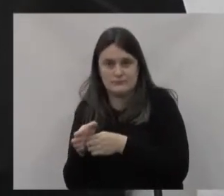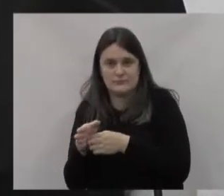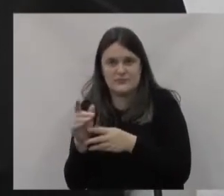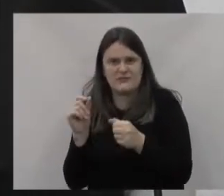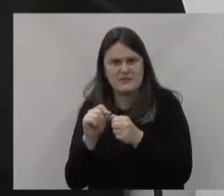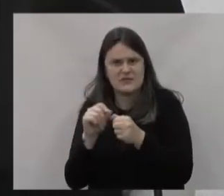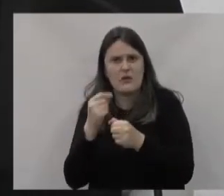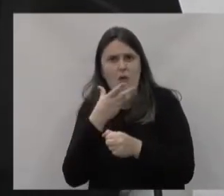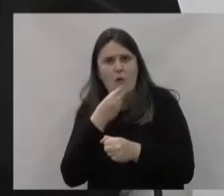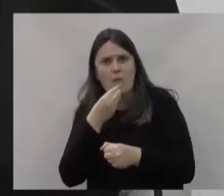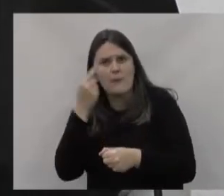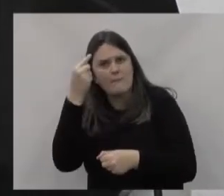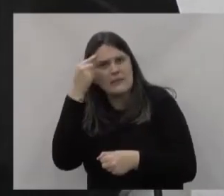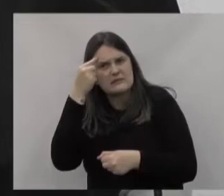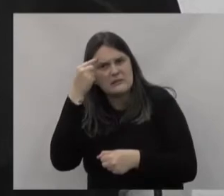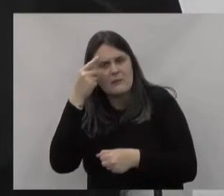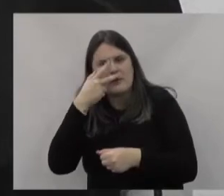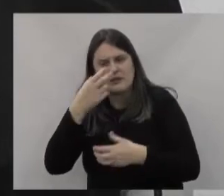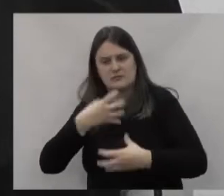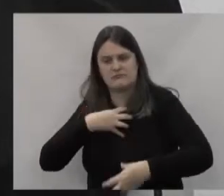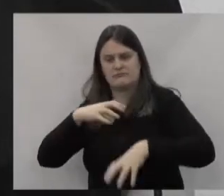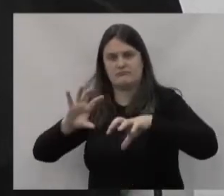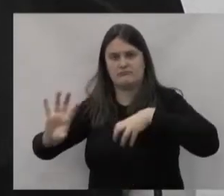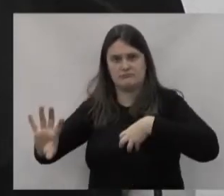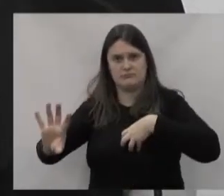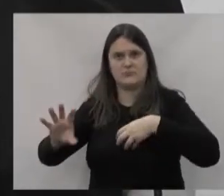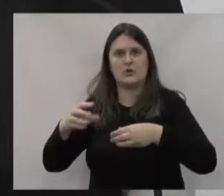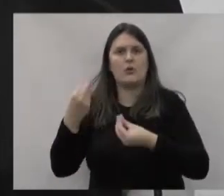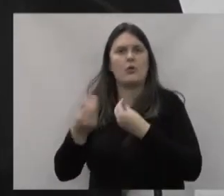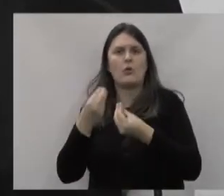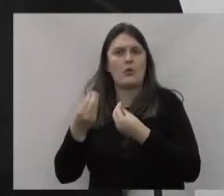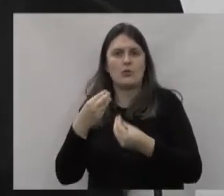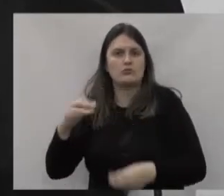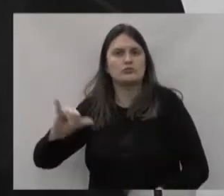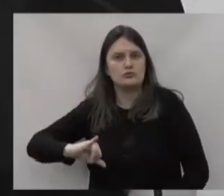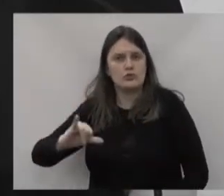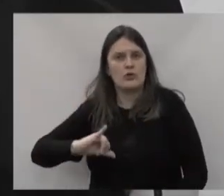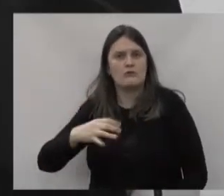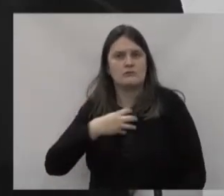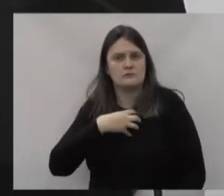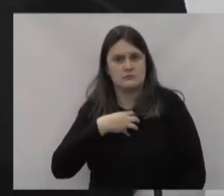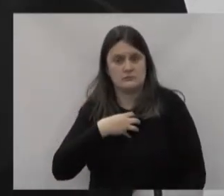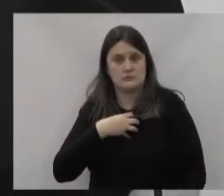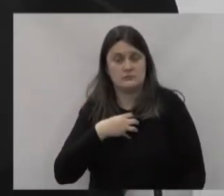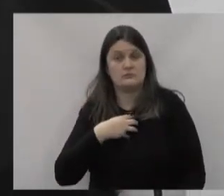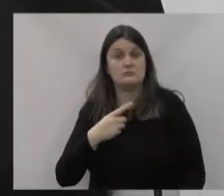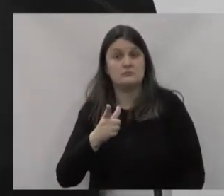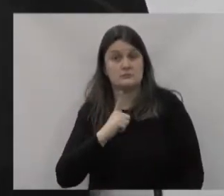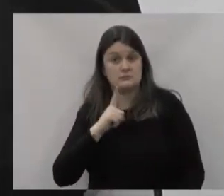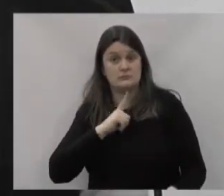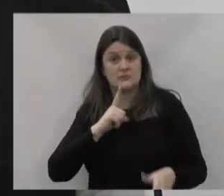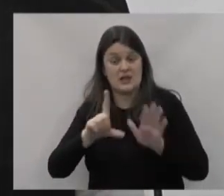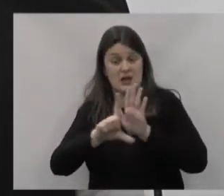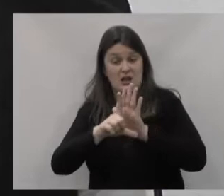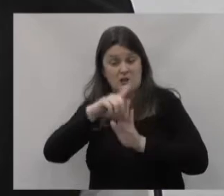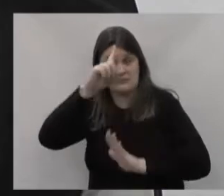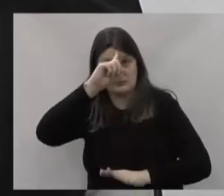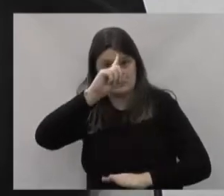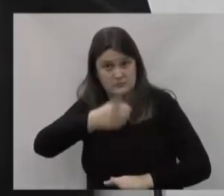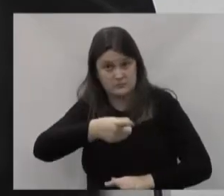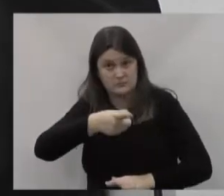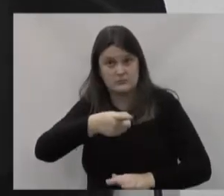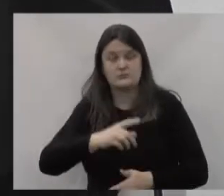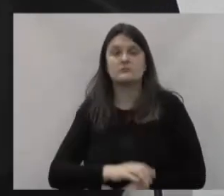eles pensem e se coloquem no lugar da mulher que eles estão agredindo. Esse, como é determinação judicial pela vara